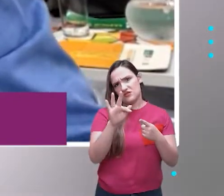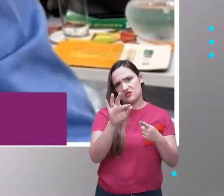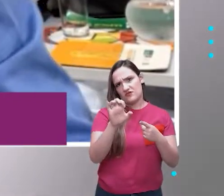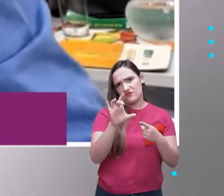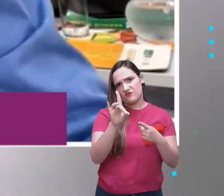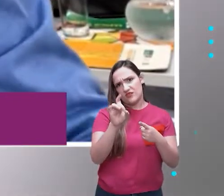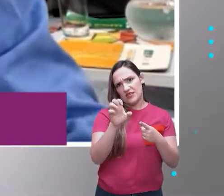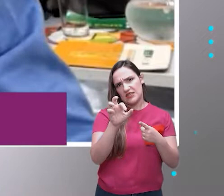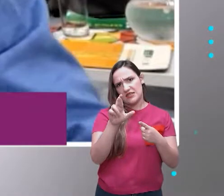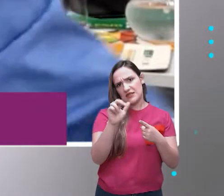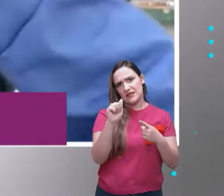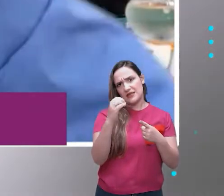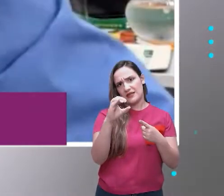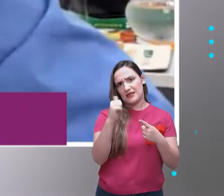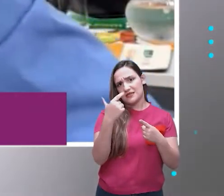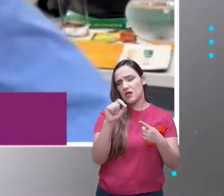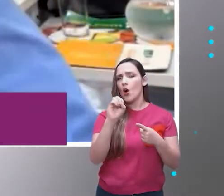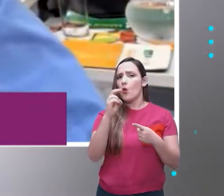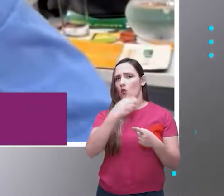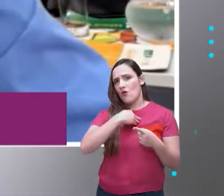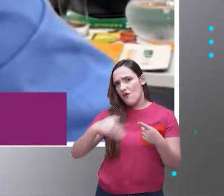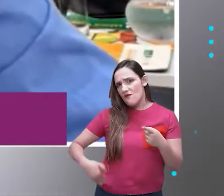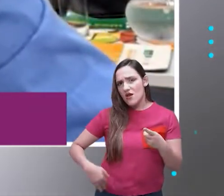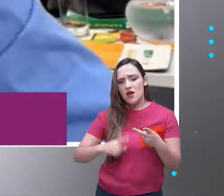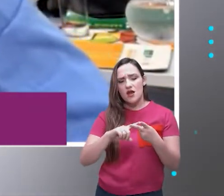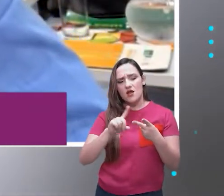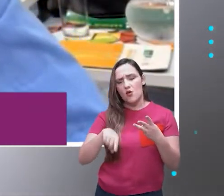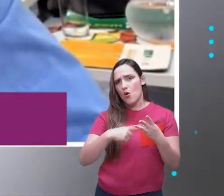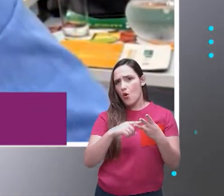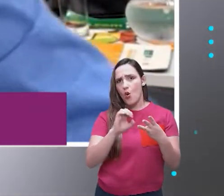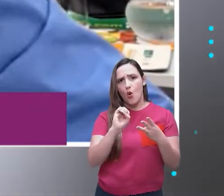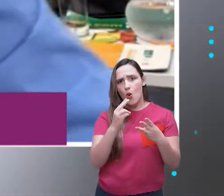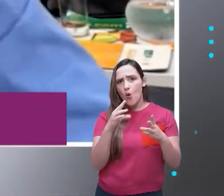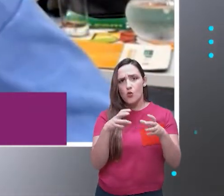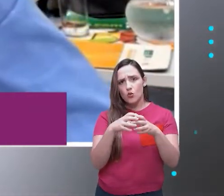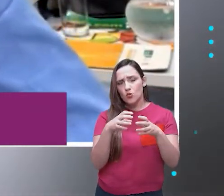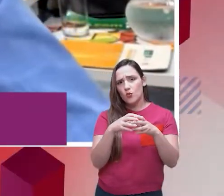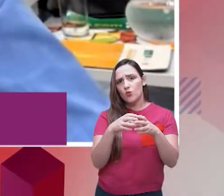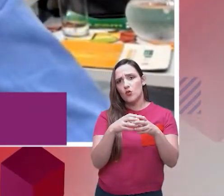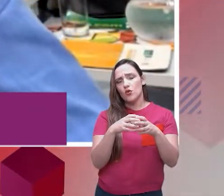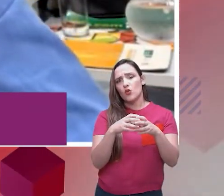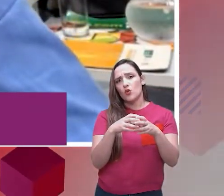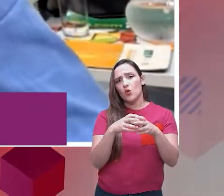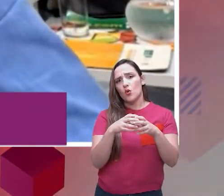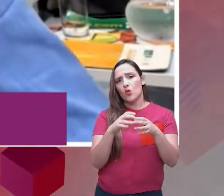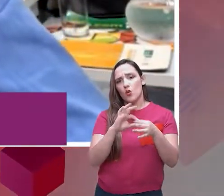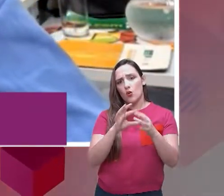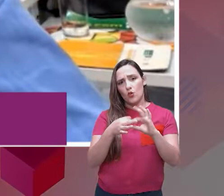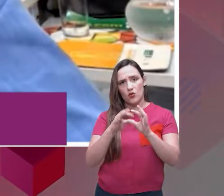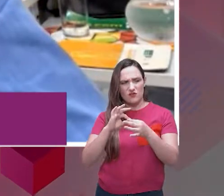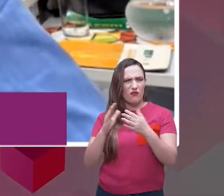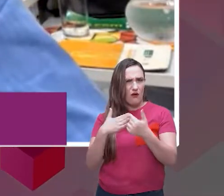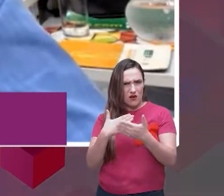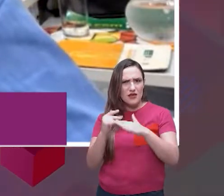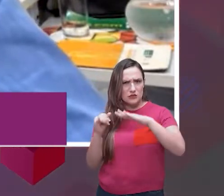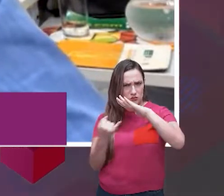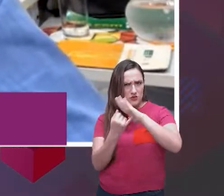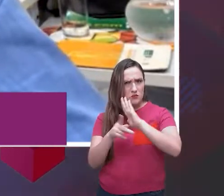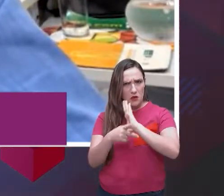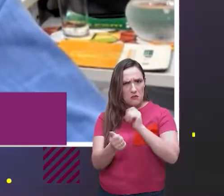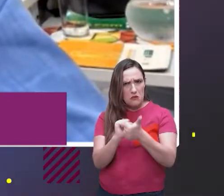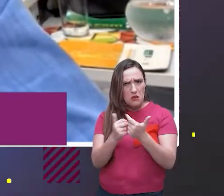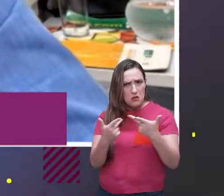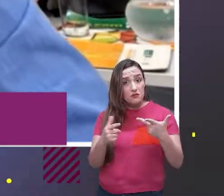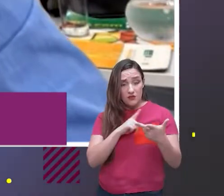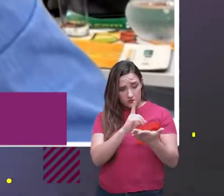estado, ou da confederação, ou do Comitê Olímpico Brasileiro, enfim, das instituições pelo qual ele participou, ele